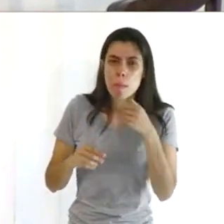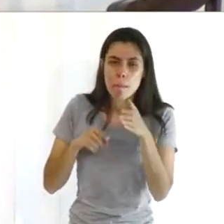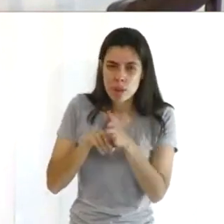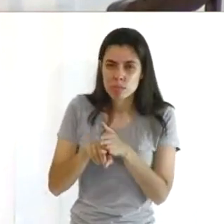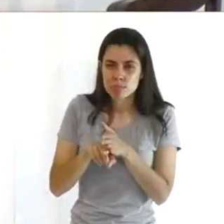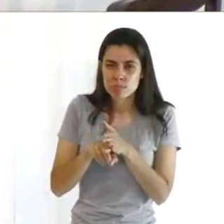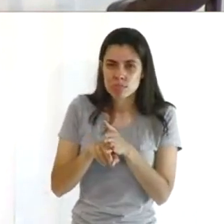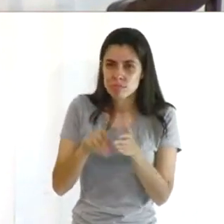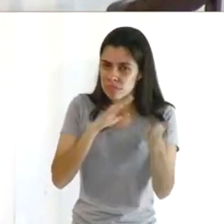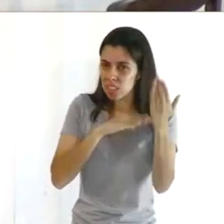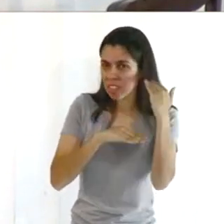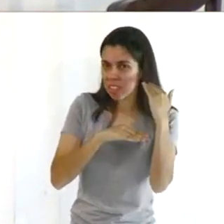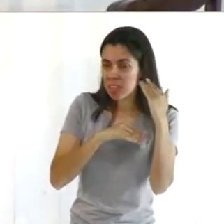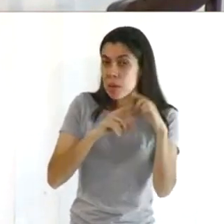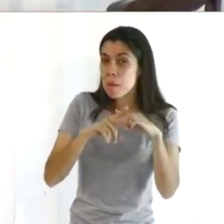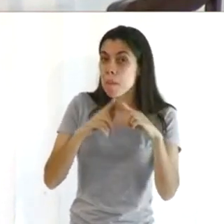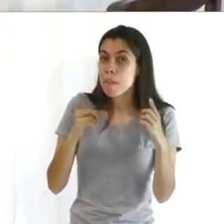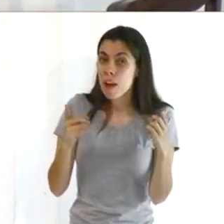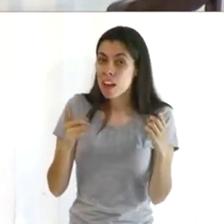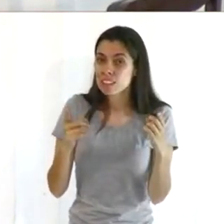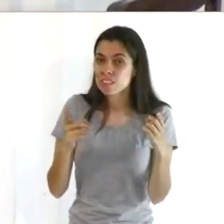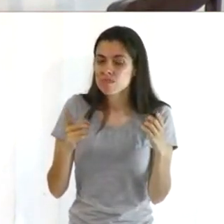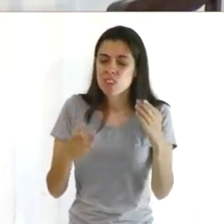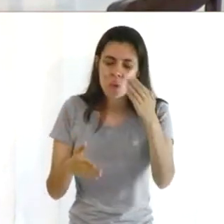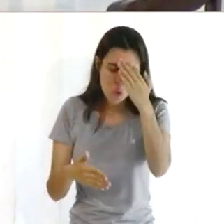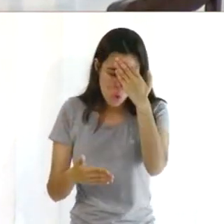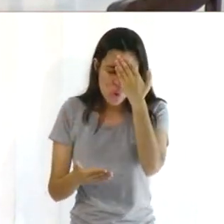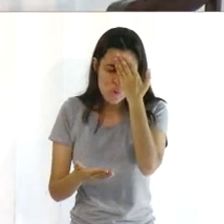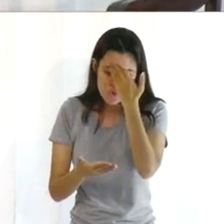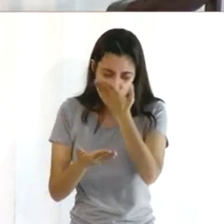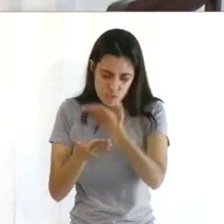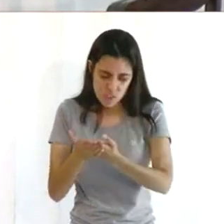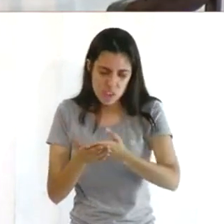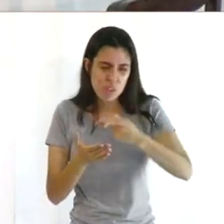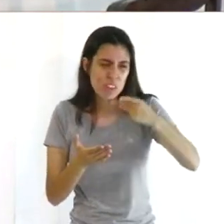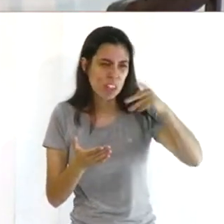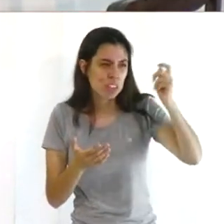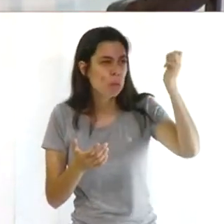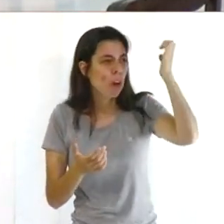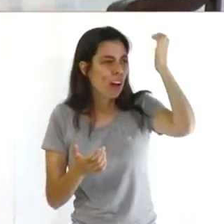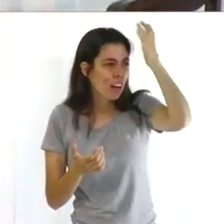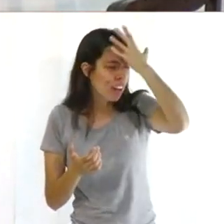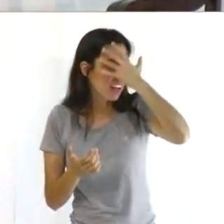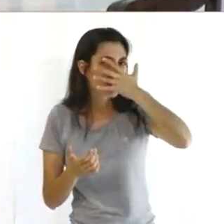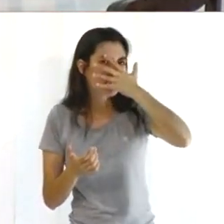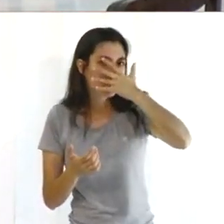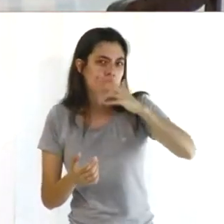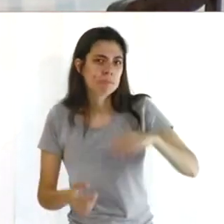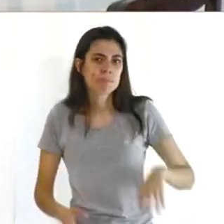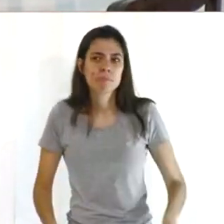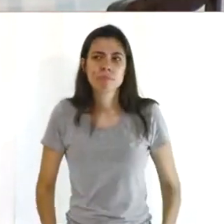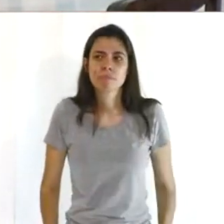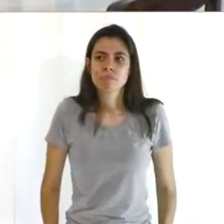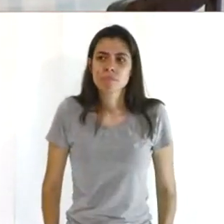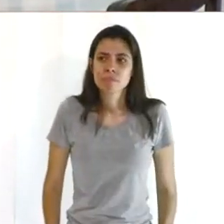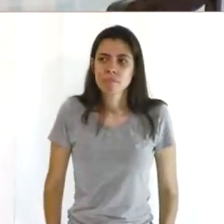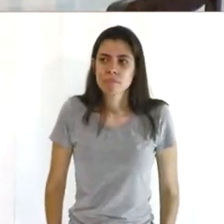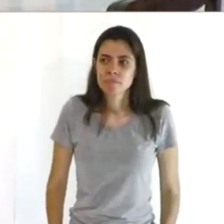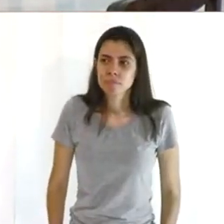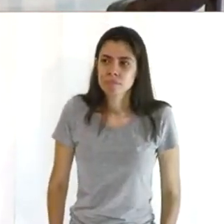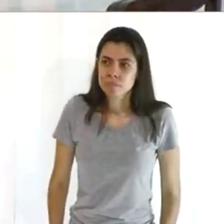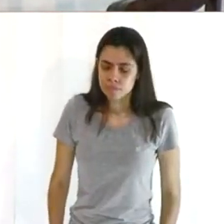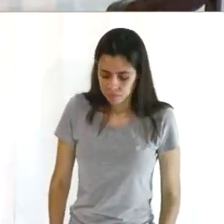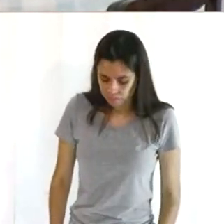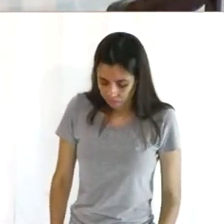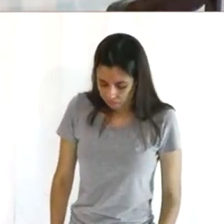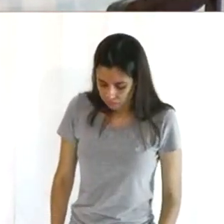Você pode nessa noite também dizer isso? Ainda que as lutas sejam grandes, ainda que você tenha alguns até